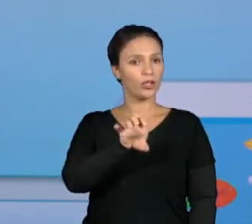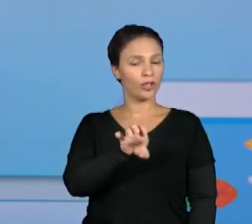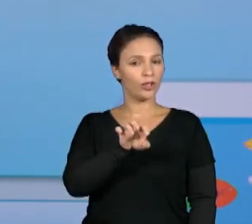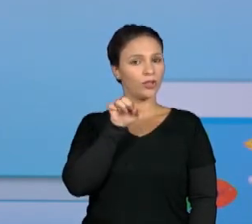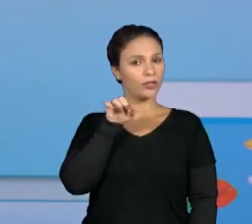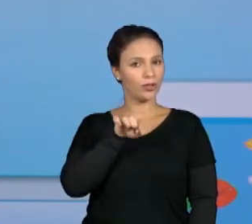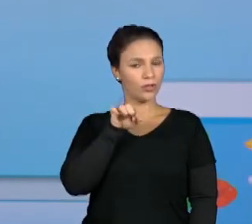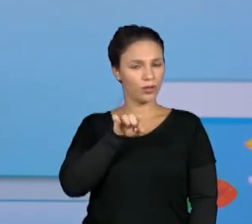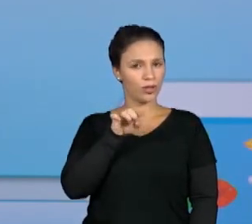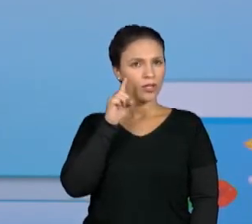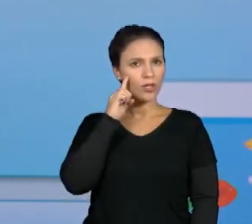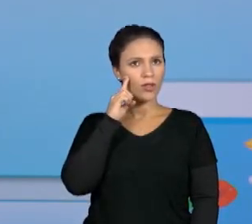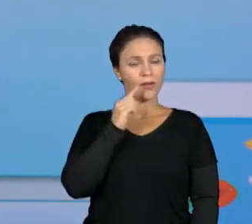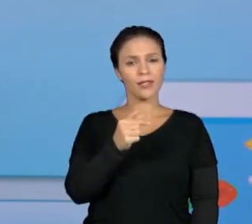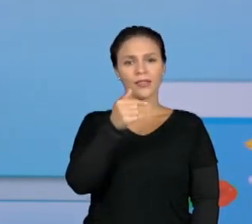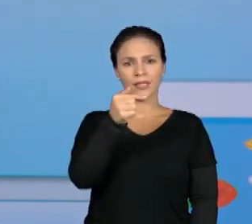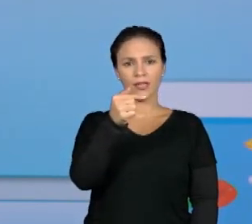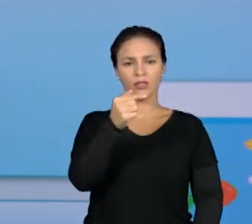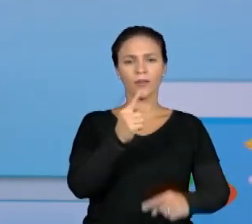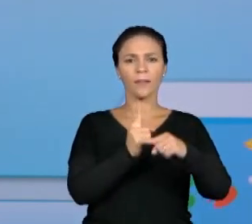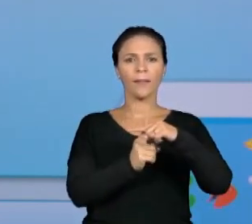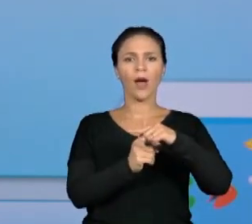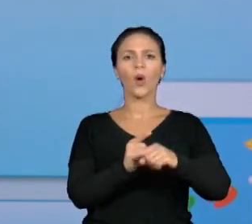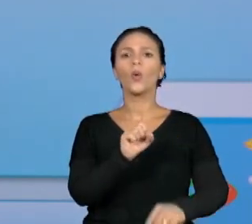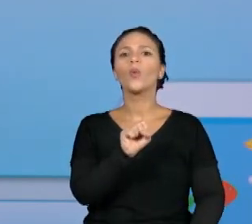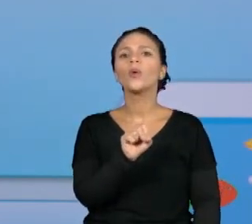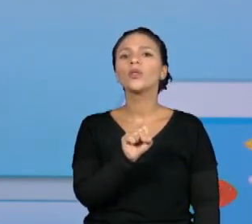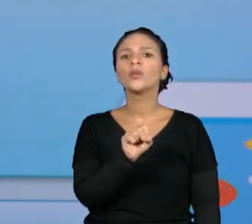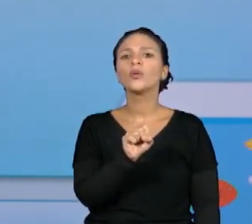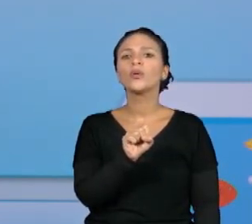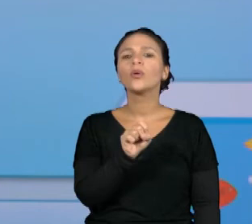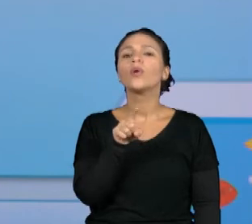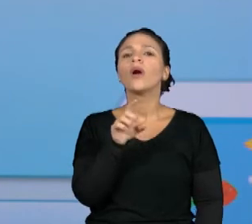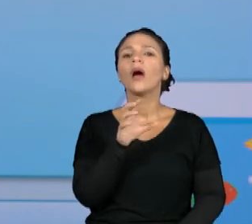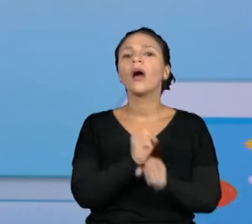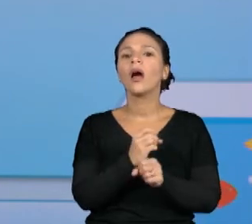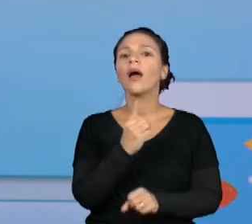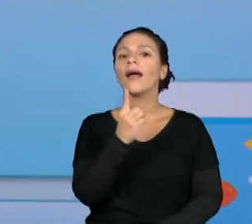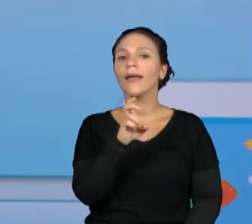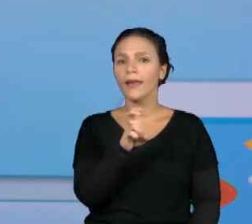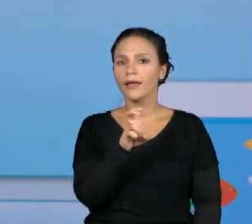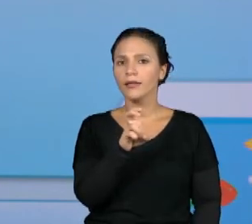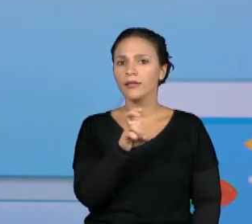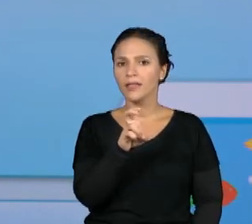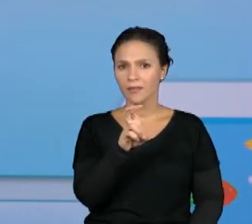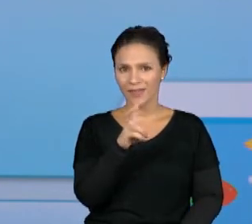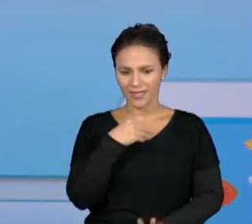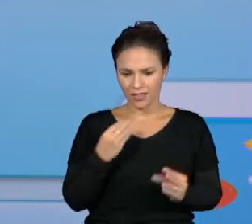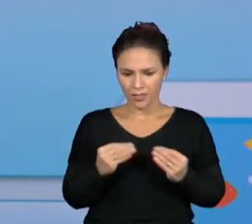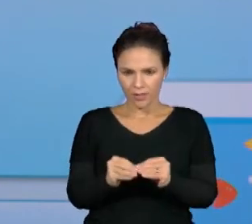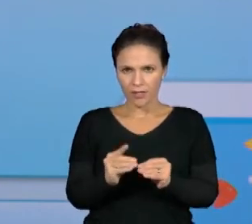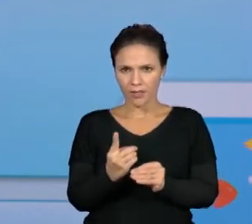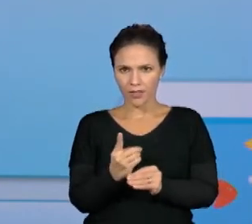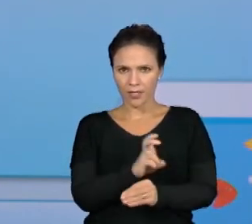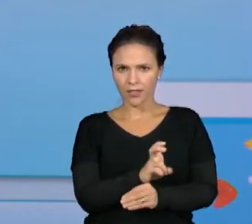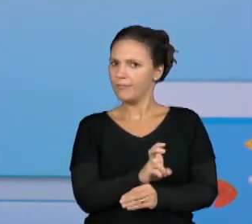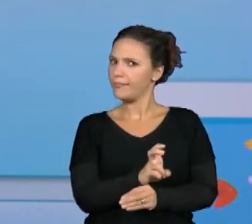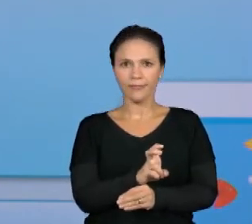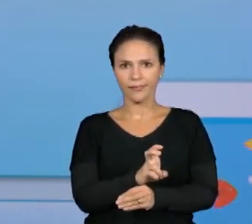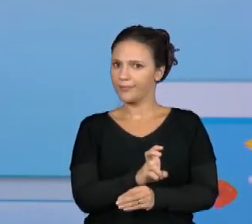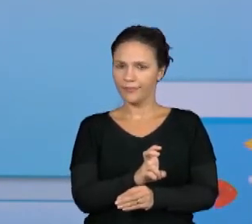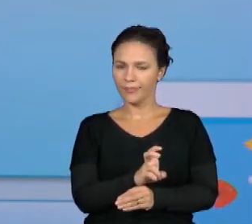adiciona 7 mais 8, tá vendo? Deu 15. Só que a gente não pode colocar 15